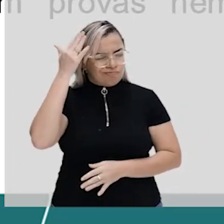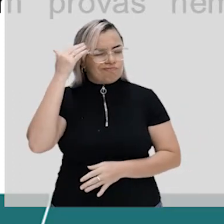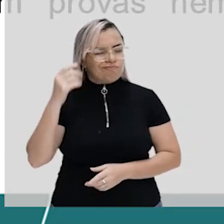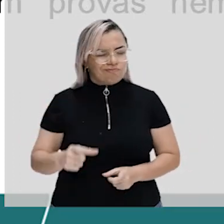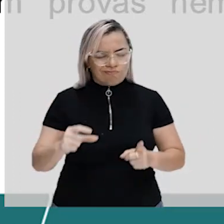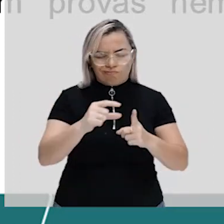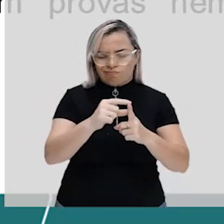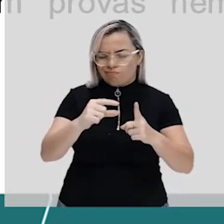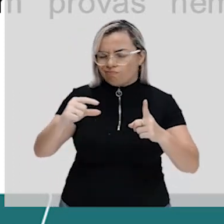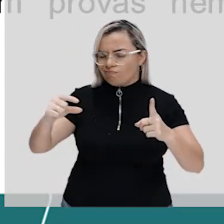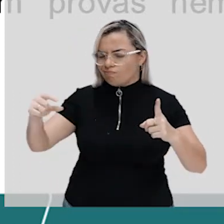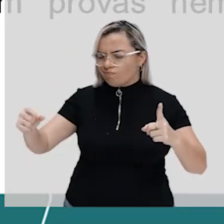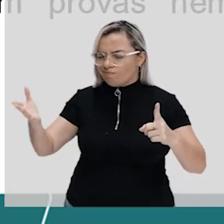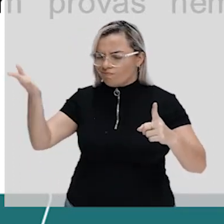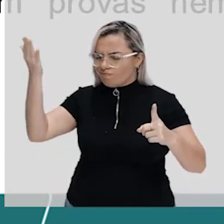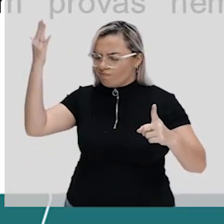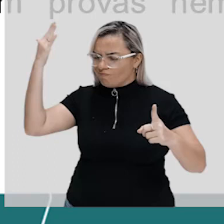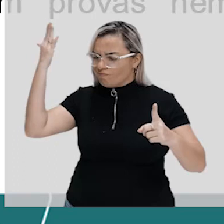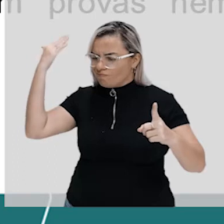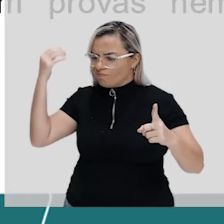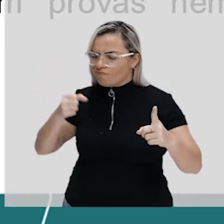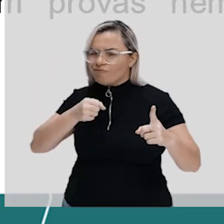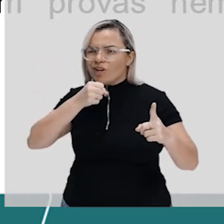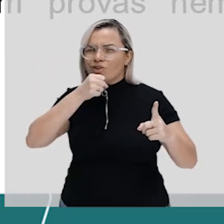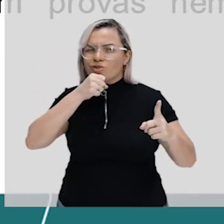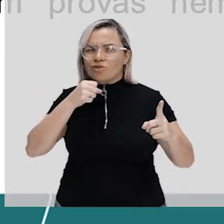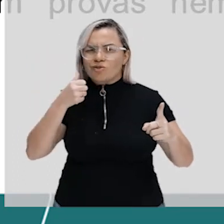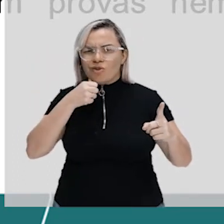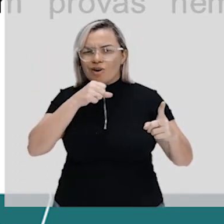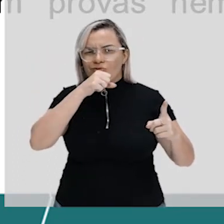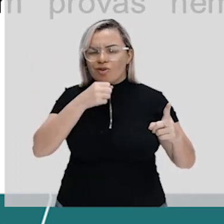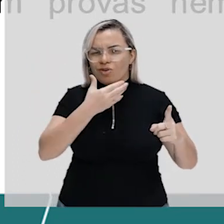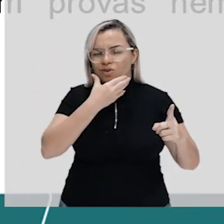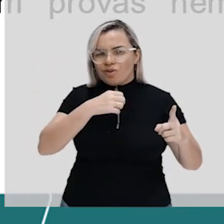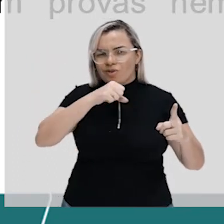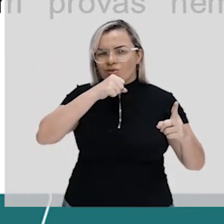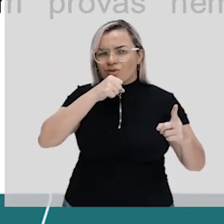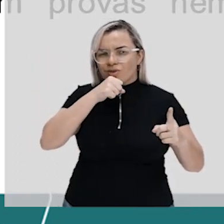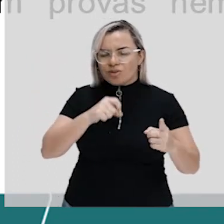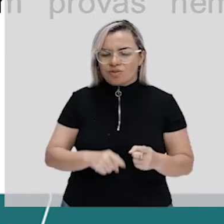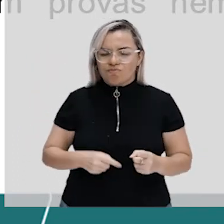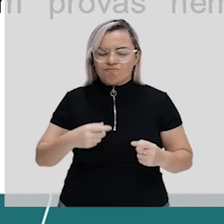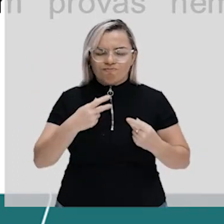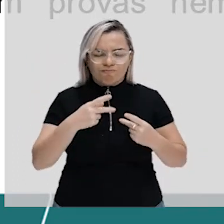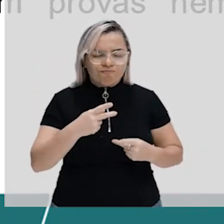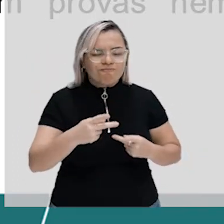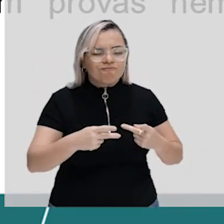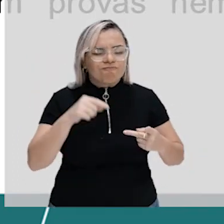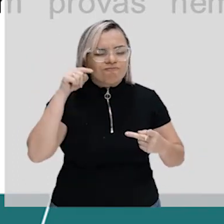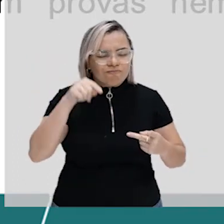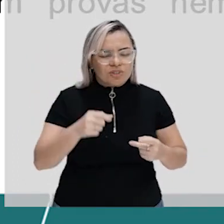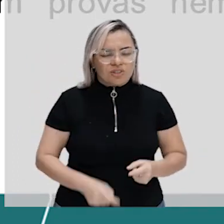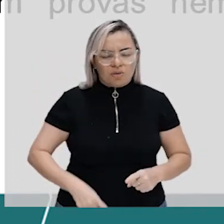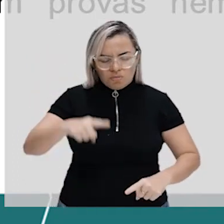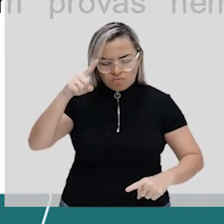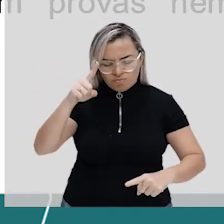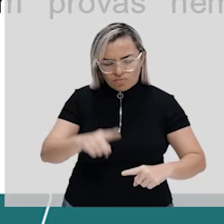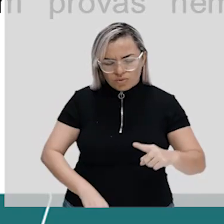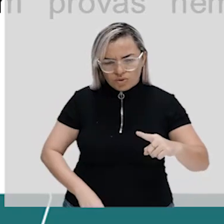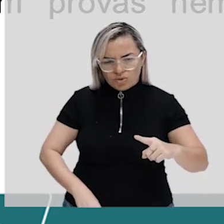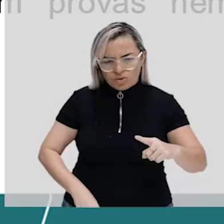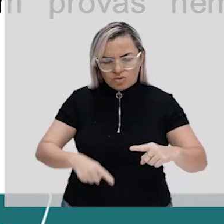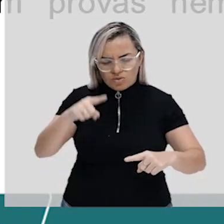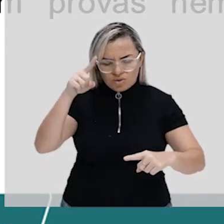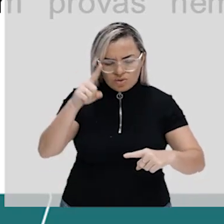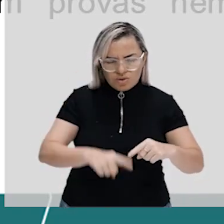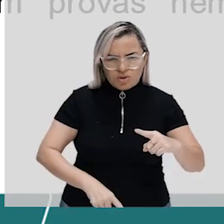De repente da sua avó, do seu avô, dizendo que você está proibido ou que é para você evitar comer leite